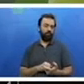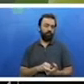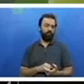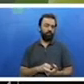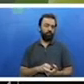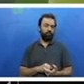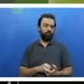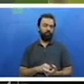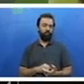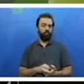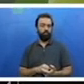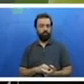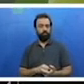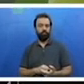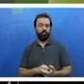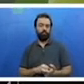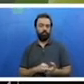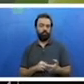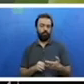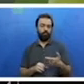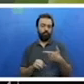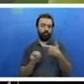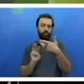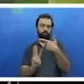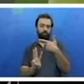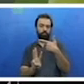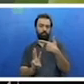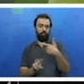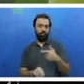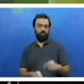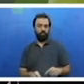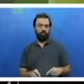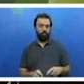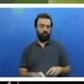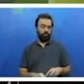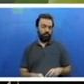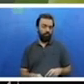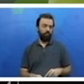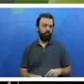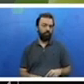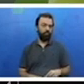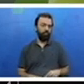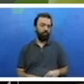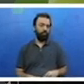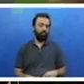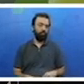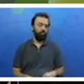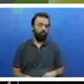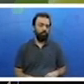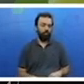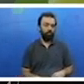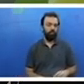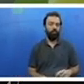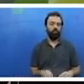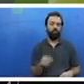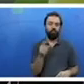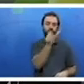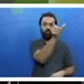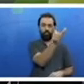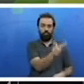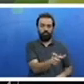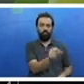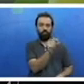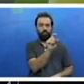18 dividido por 6 dá 3. Olha que importante aqui, ó. Esse primeiro